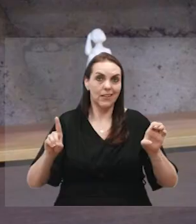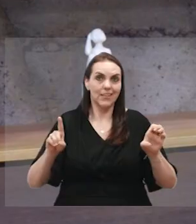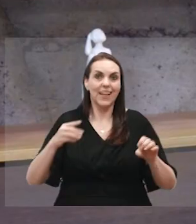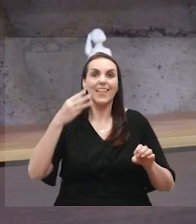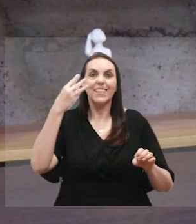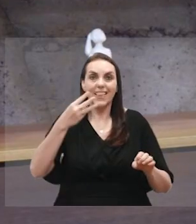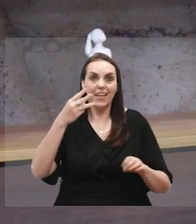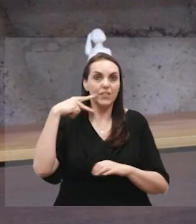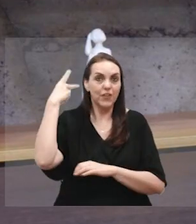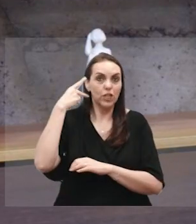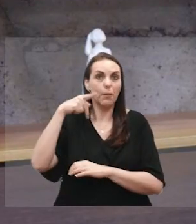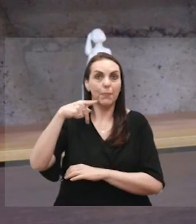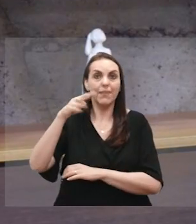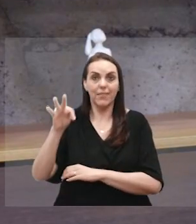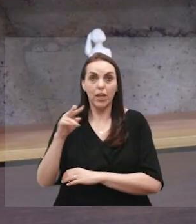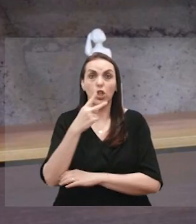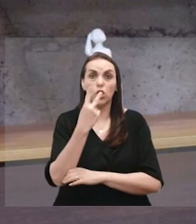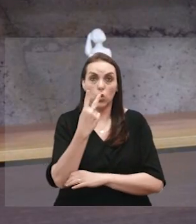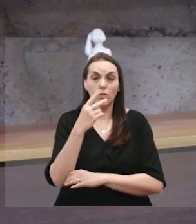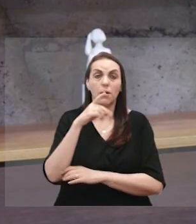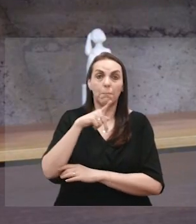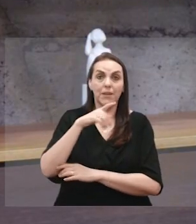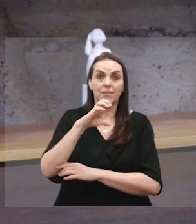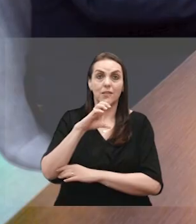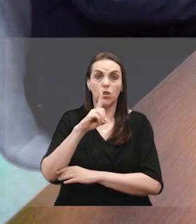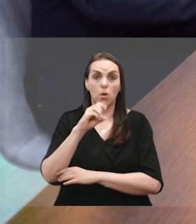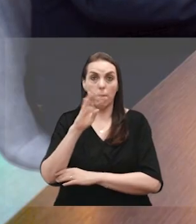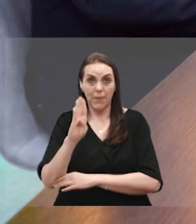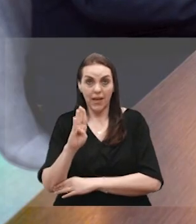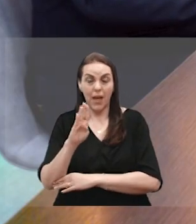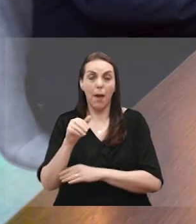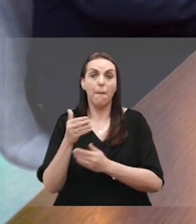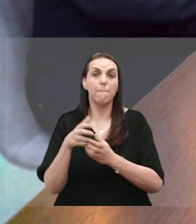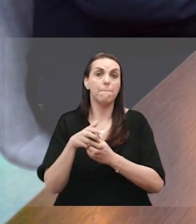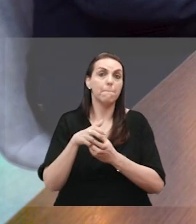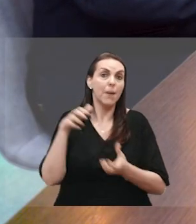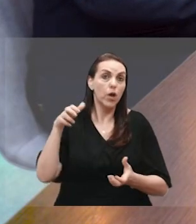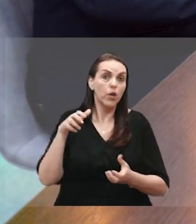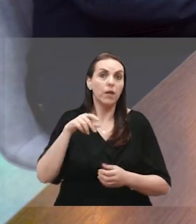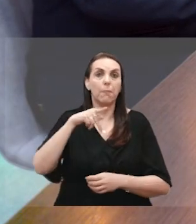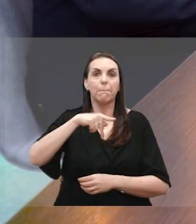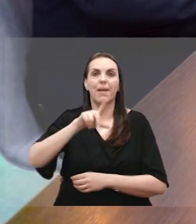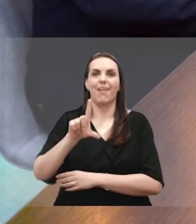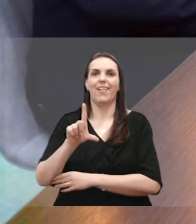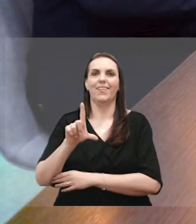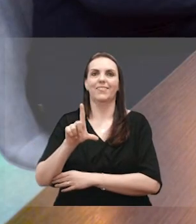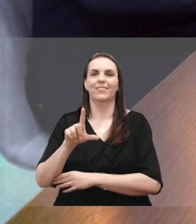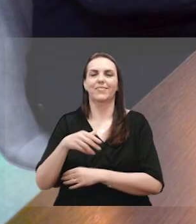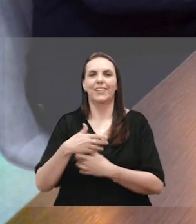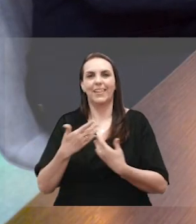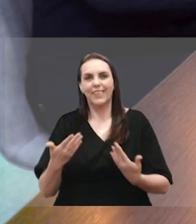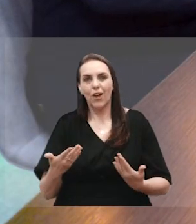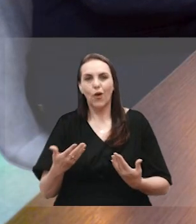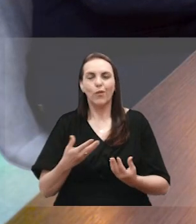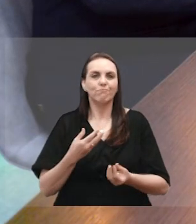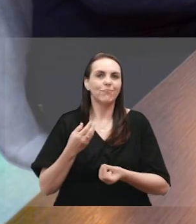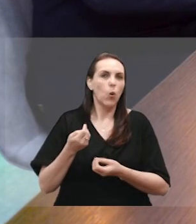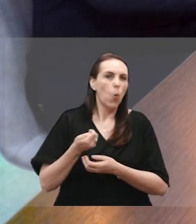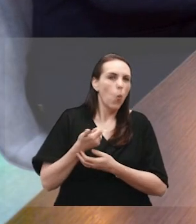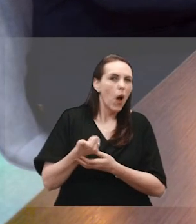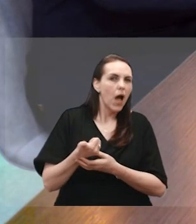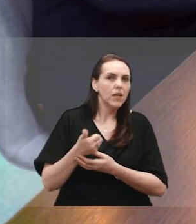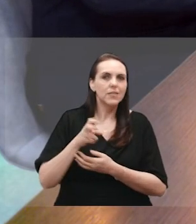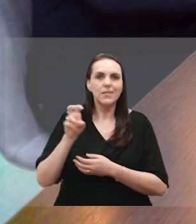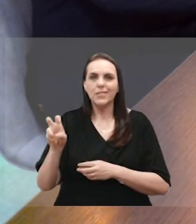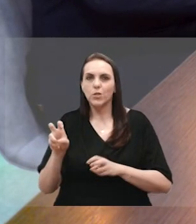3 vereadores do PT, 2 do PCdoB e, digamos assim, a maior bancada é a do PL. Então seriam